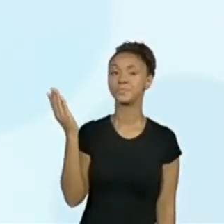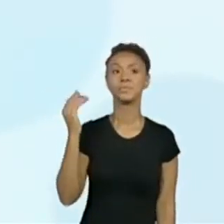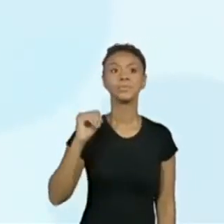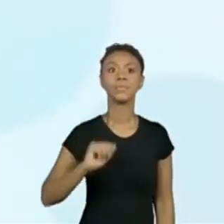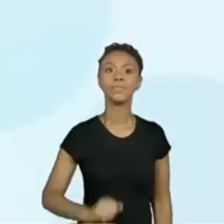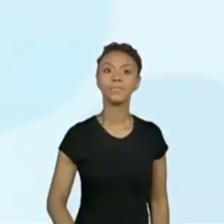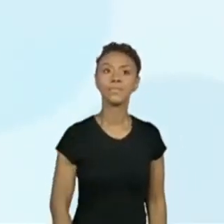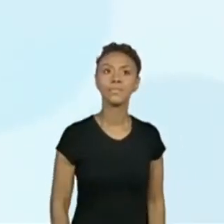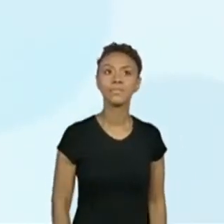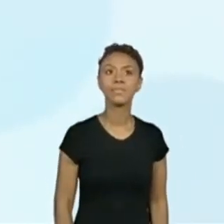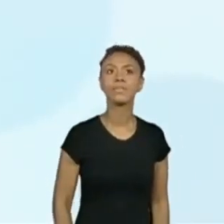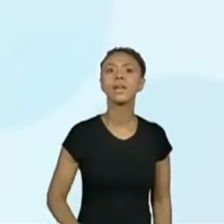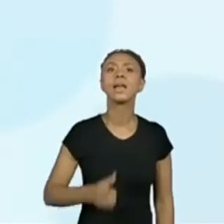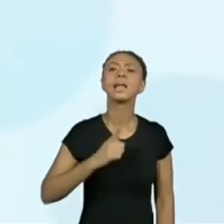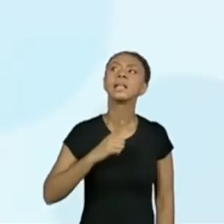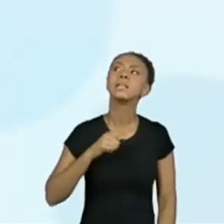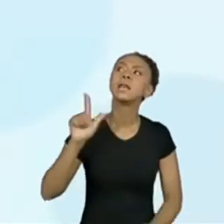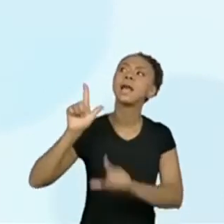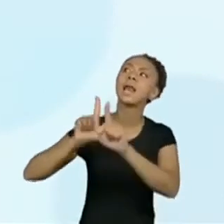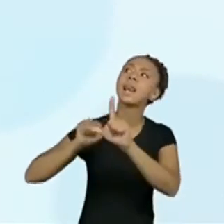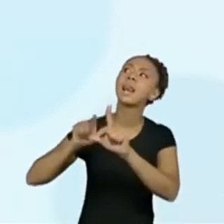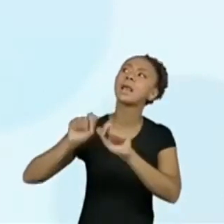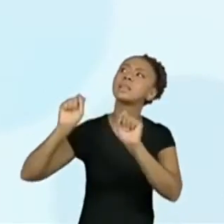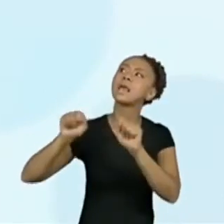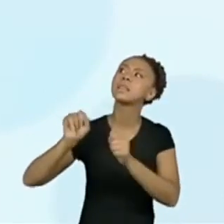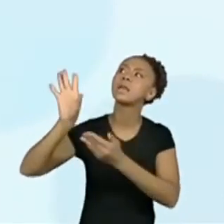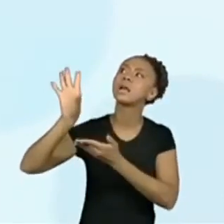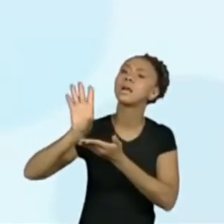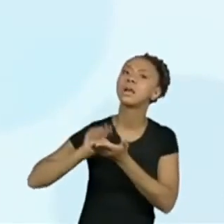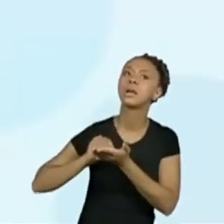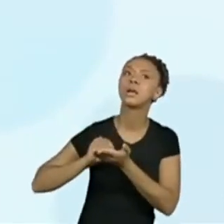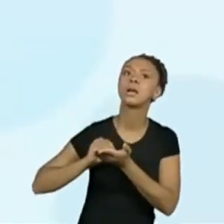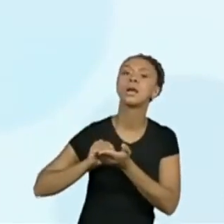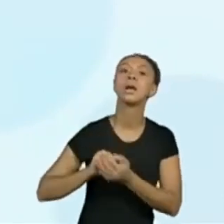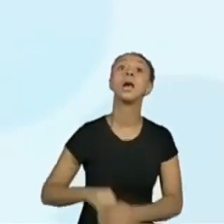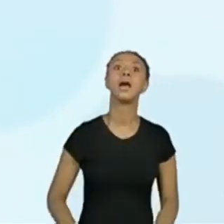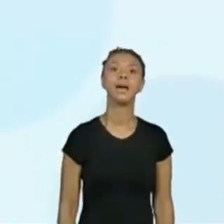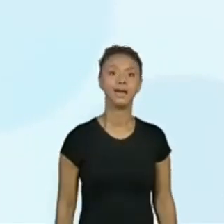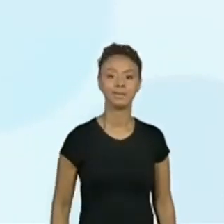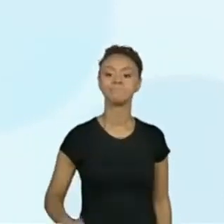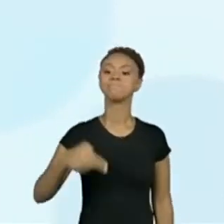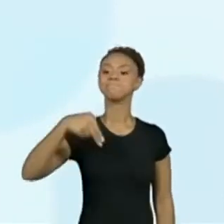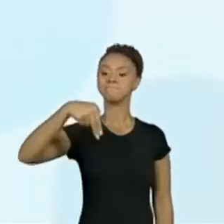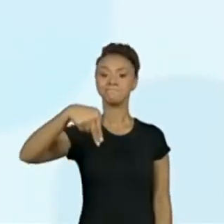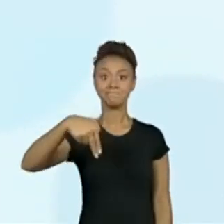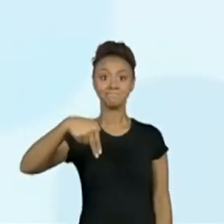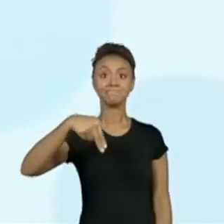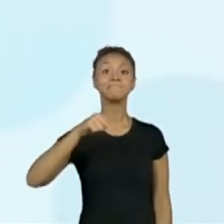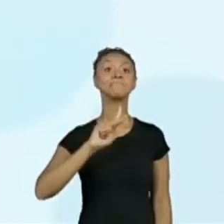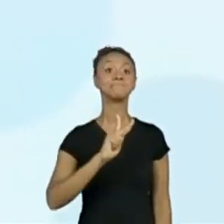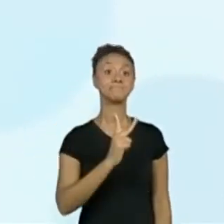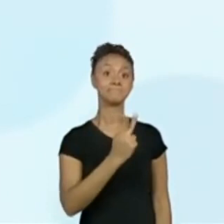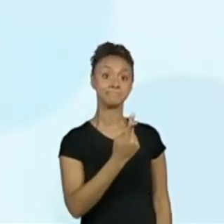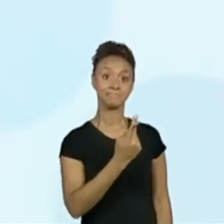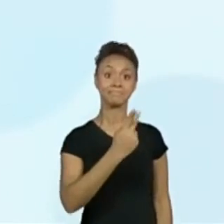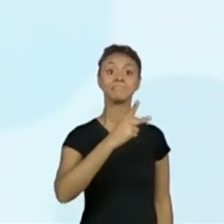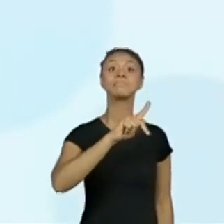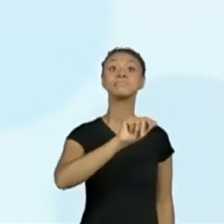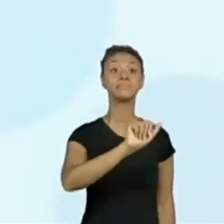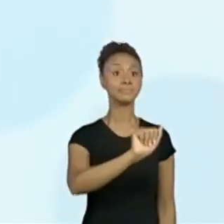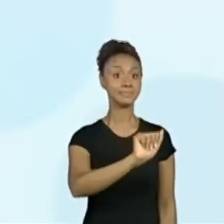Quais as letras que eu uso, professor, então, Vivi? N-H-A, nha. Nha. Então, vou lá, ó.